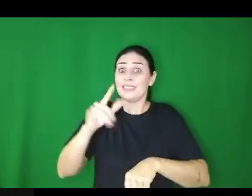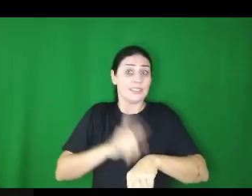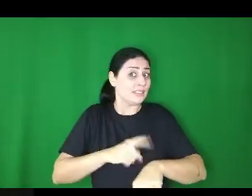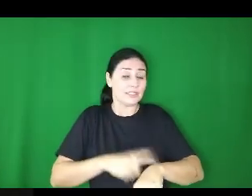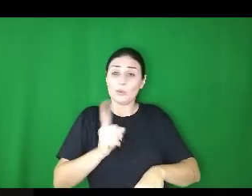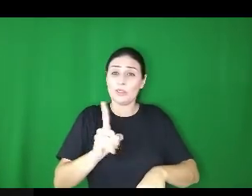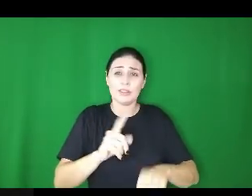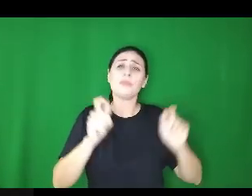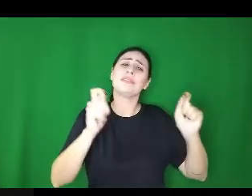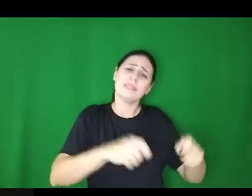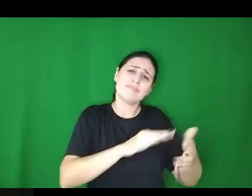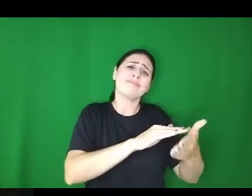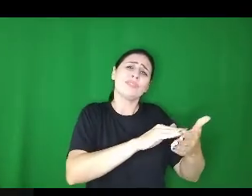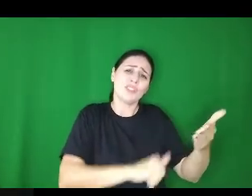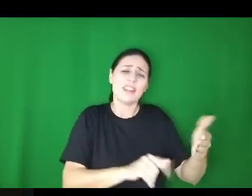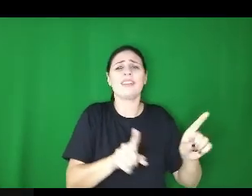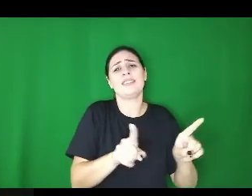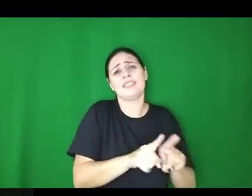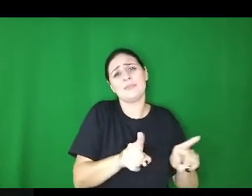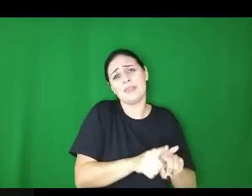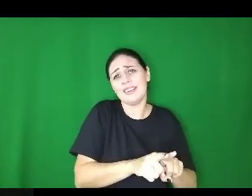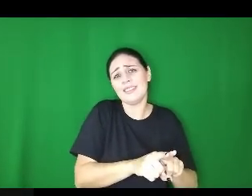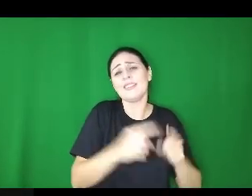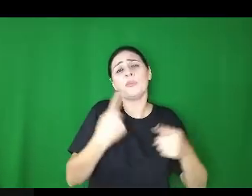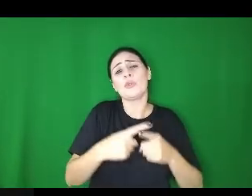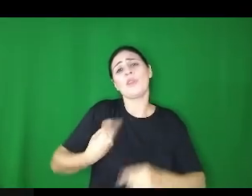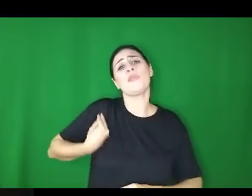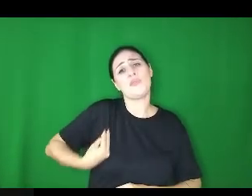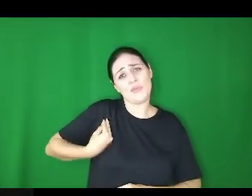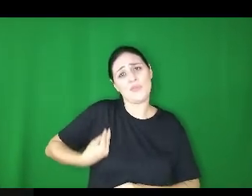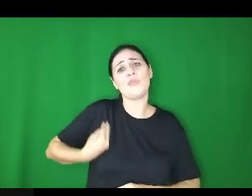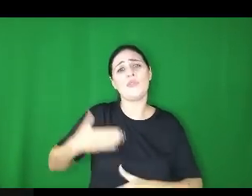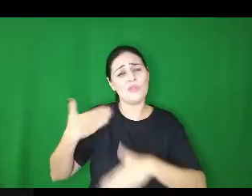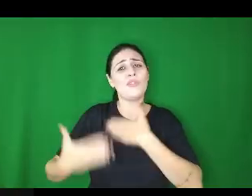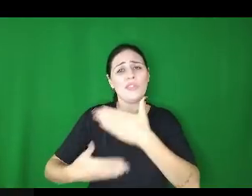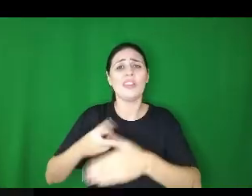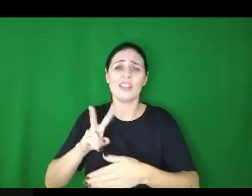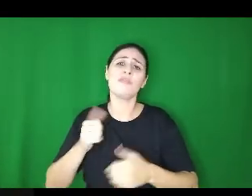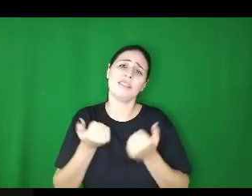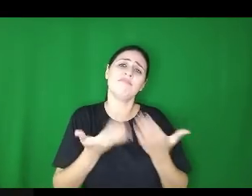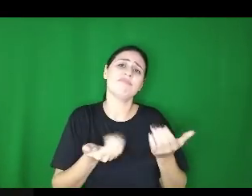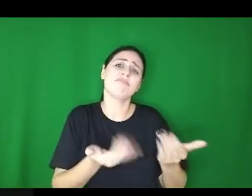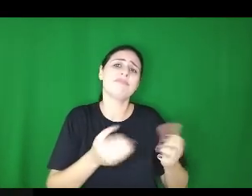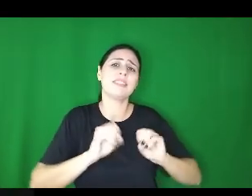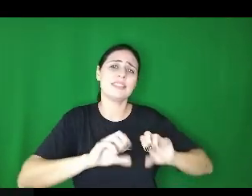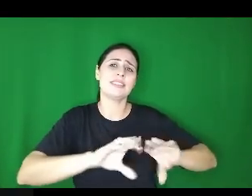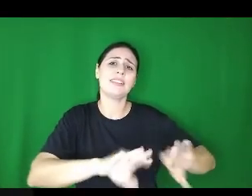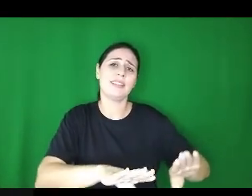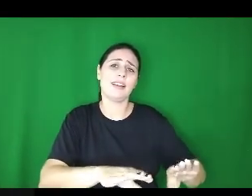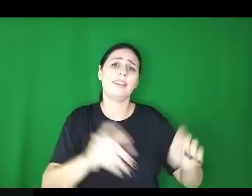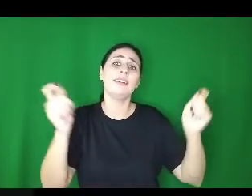sociabilidade, identificar os motivos que aproximam e separam as pessoas em diferentes grupos sociais ou de parentesco. Então, é de saber que a